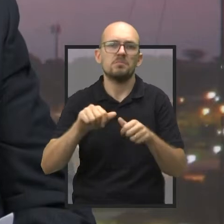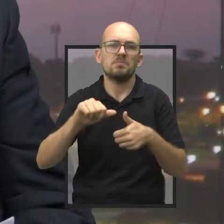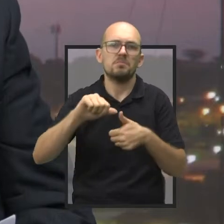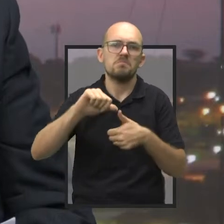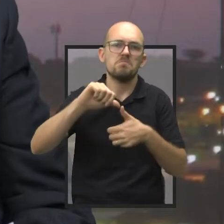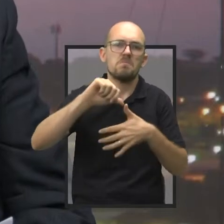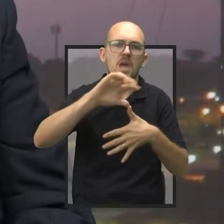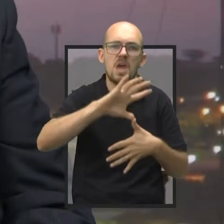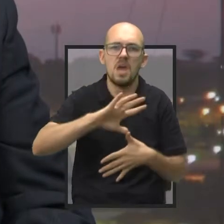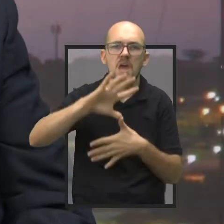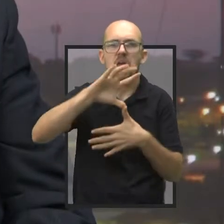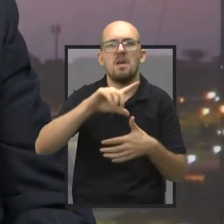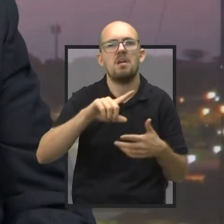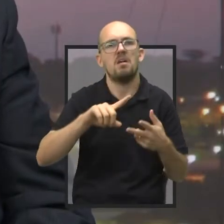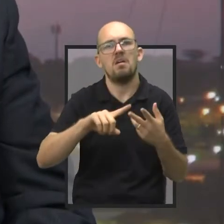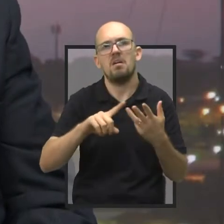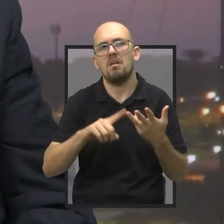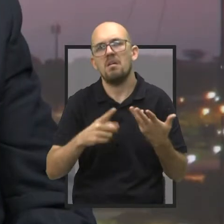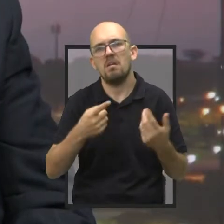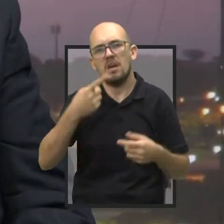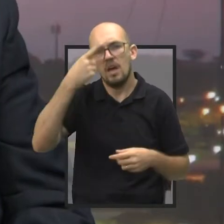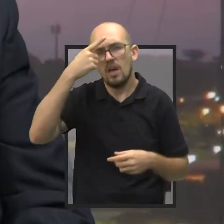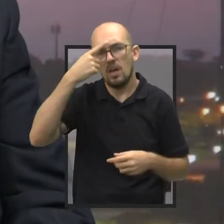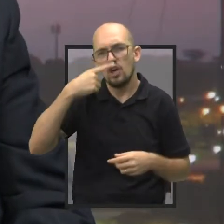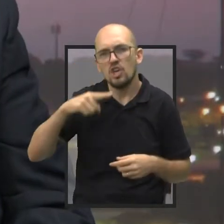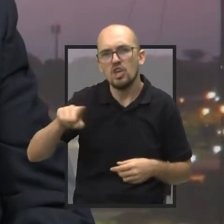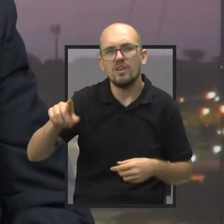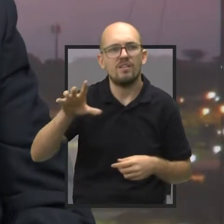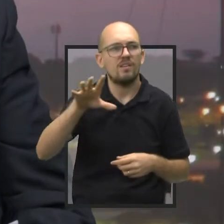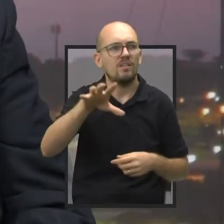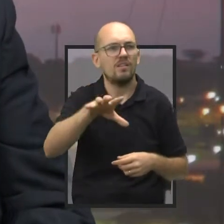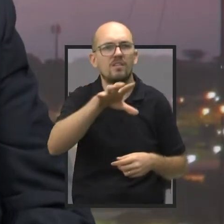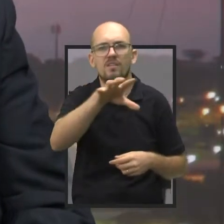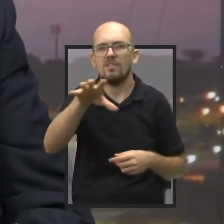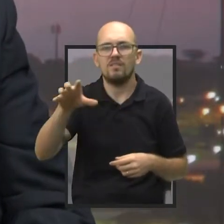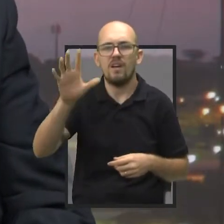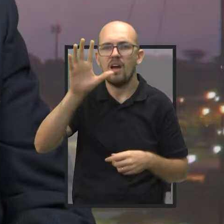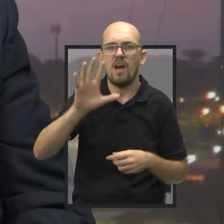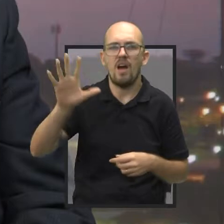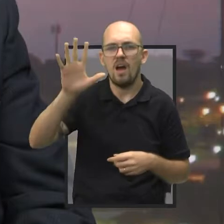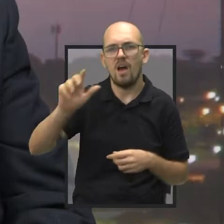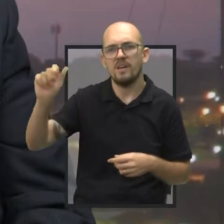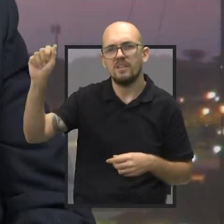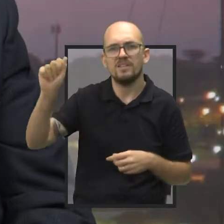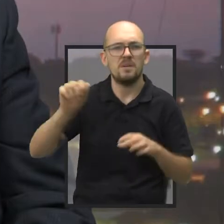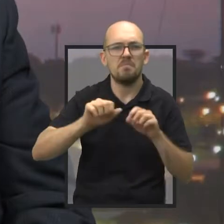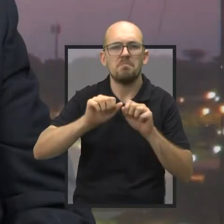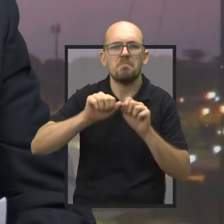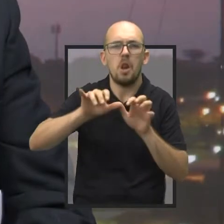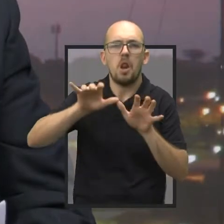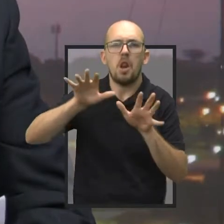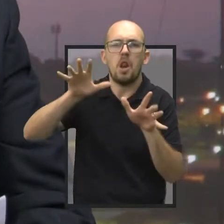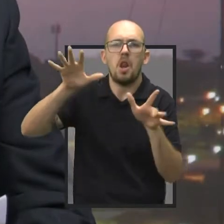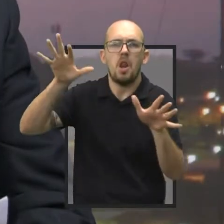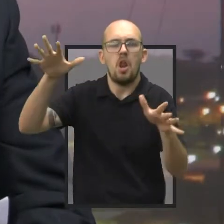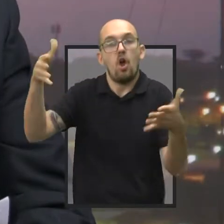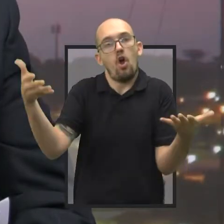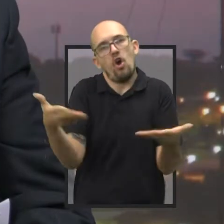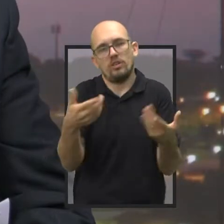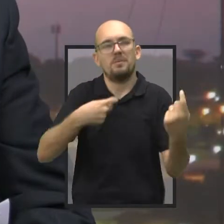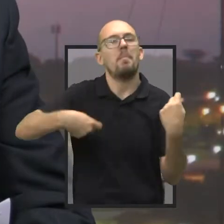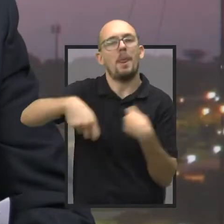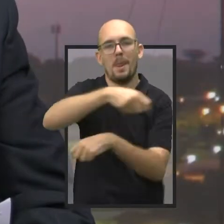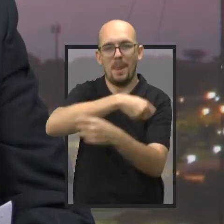Índia também, a Ásia, e assim a gente viu o desenvolvimento de toda a sociedade.